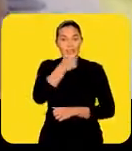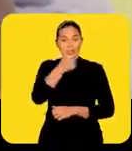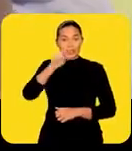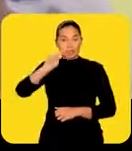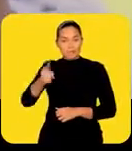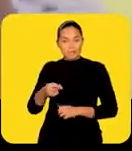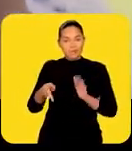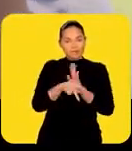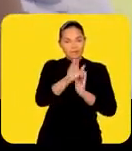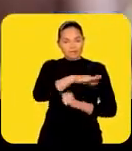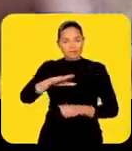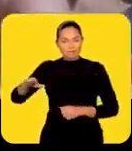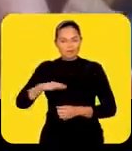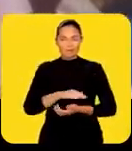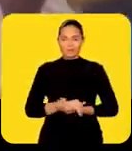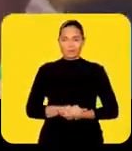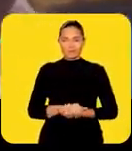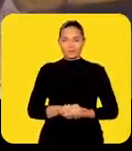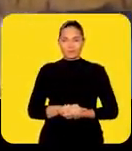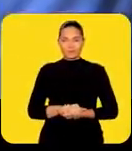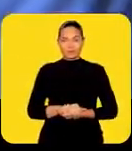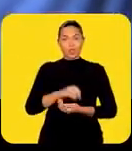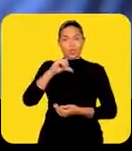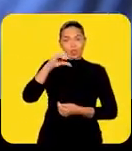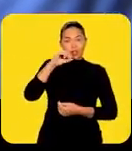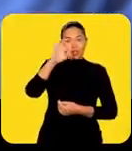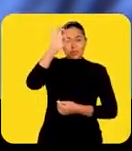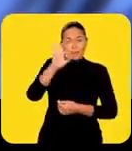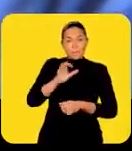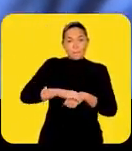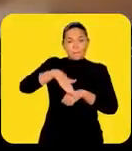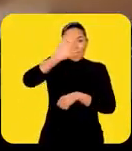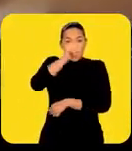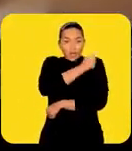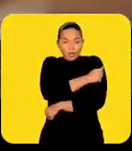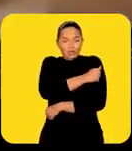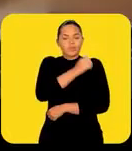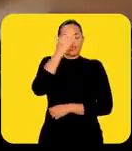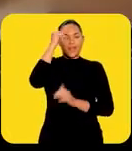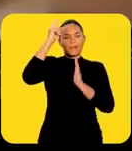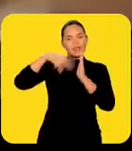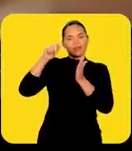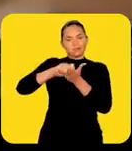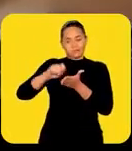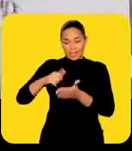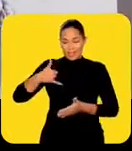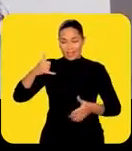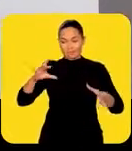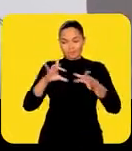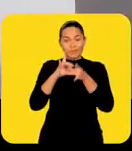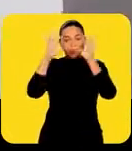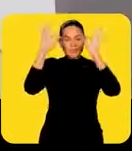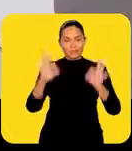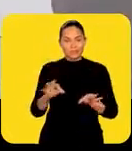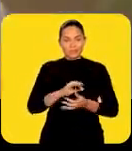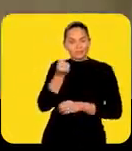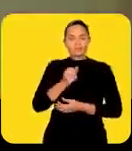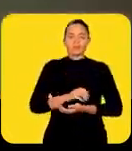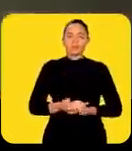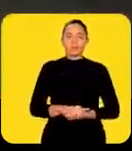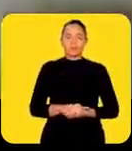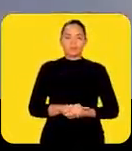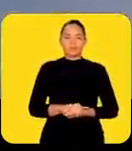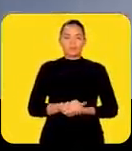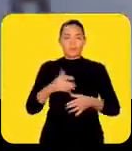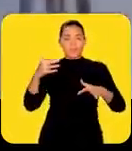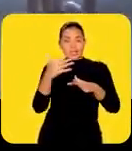acolhe 22 mil crianças. Mais de 90% dos alunos agora são também alfabetizados na idade certa.